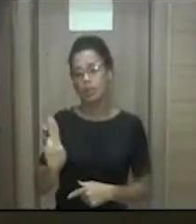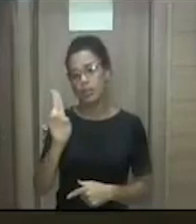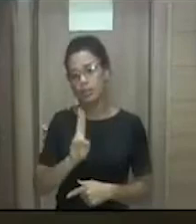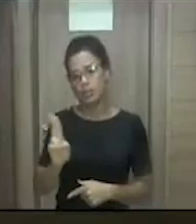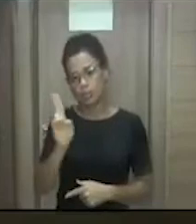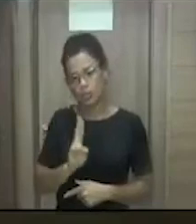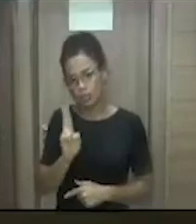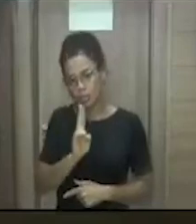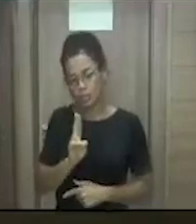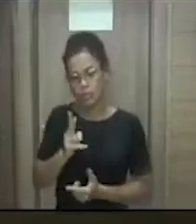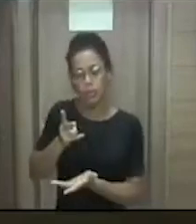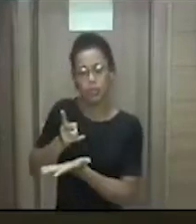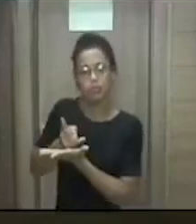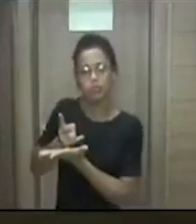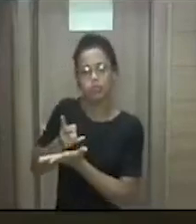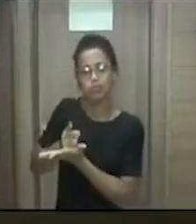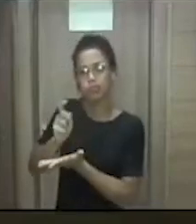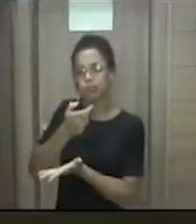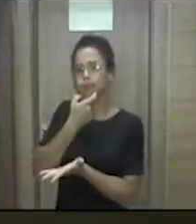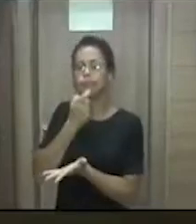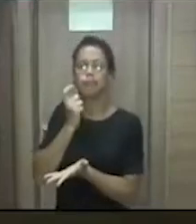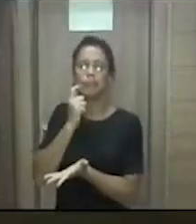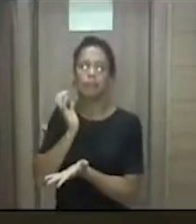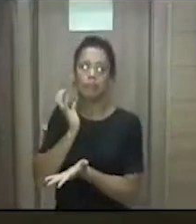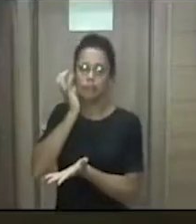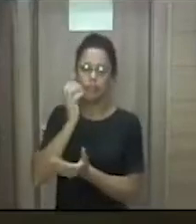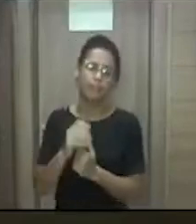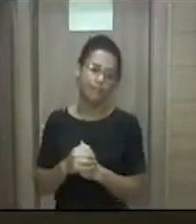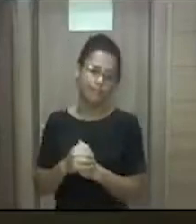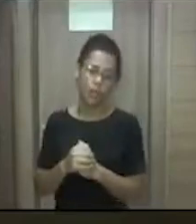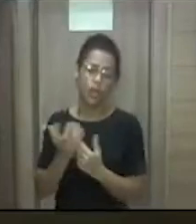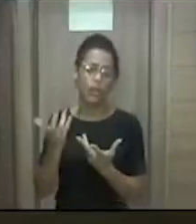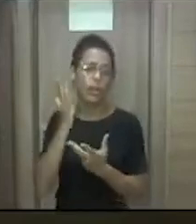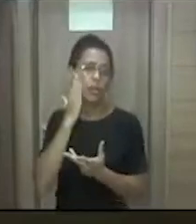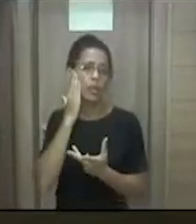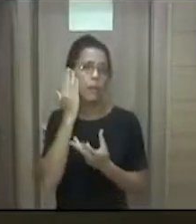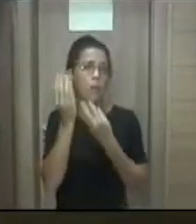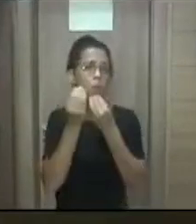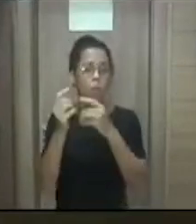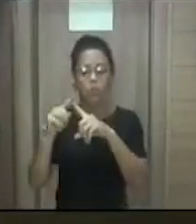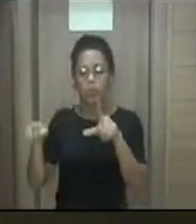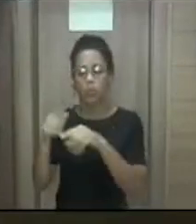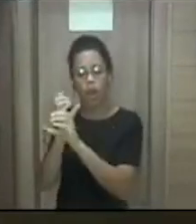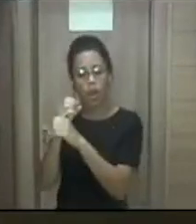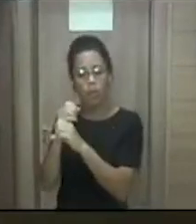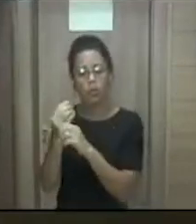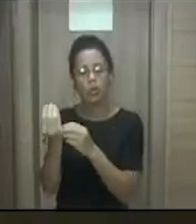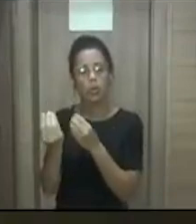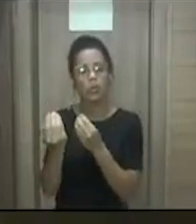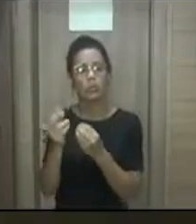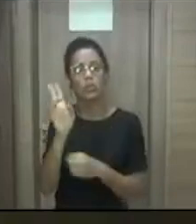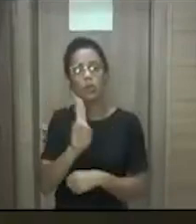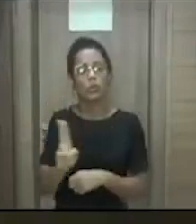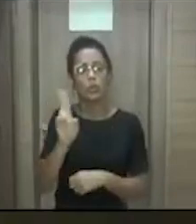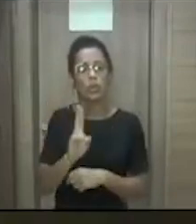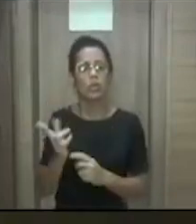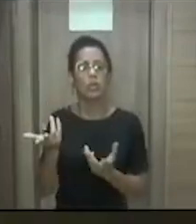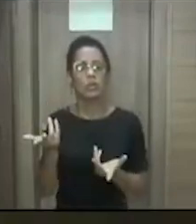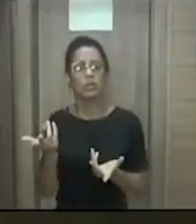parcial definitiva, né? E queria saber assim, como é que esses laboratórios estão